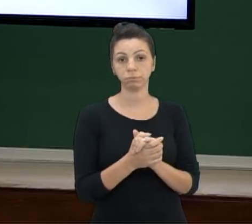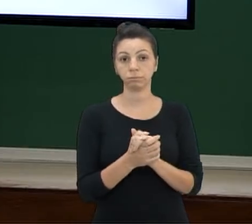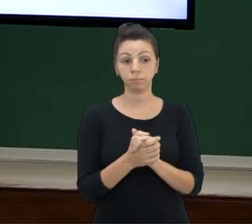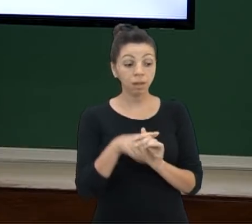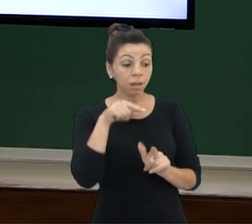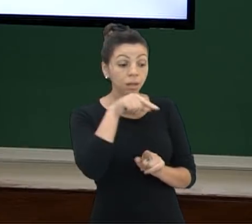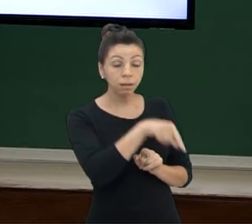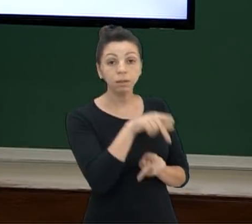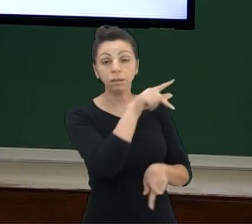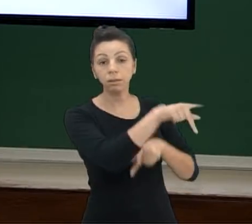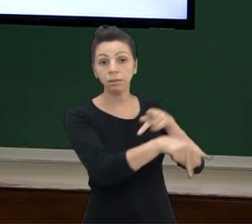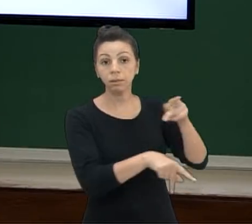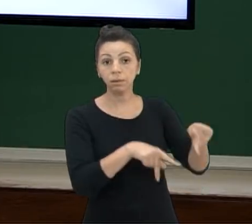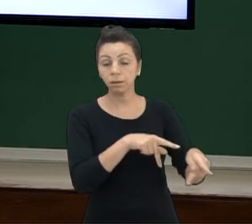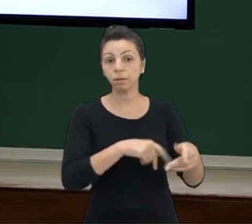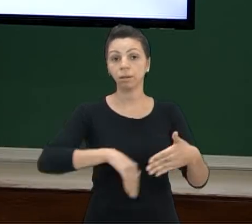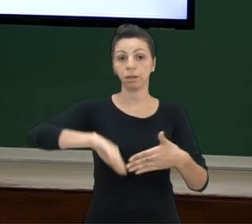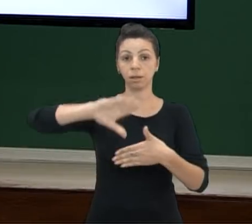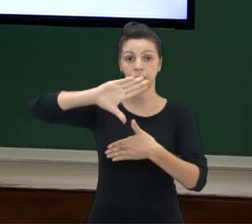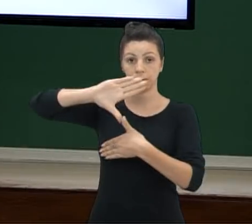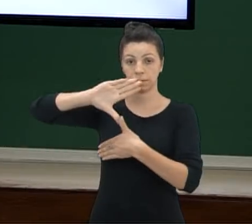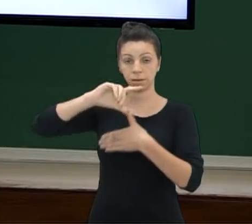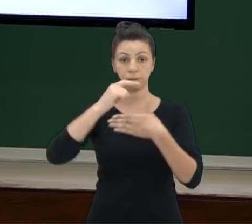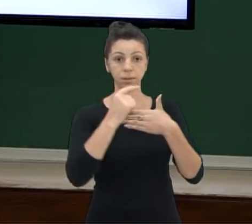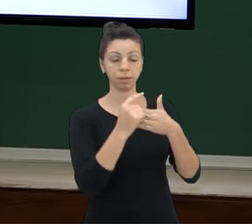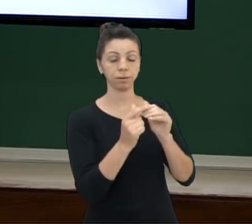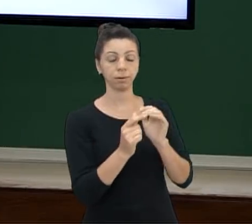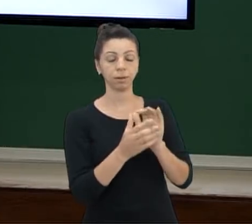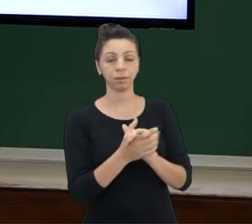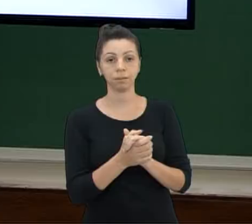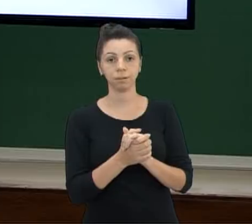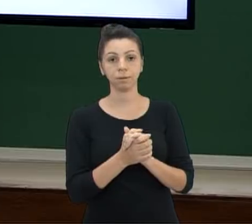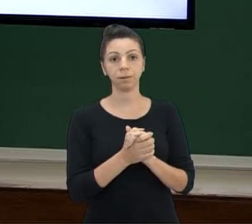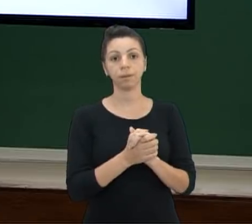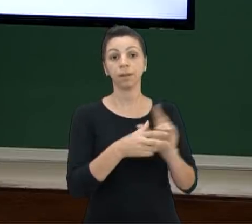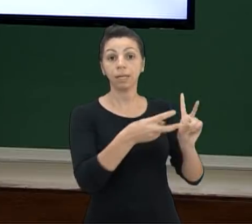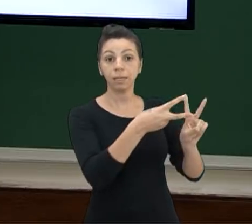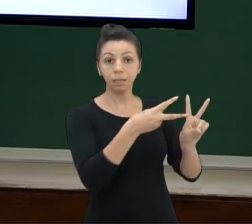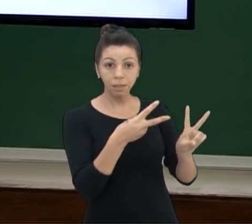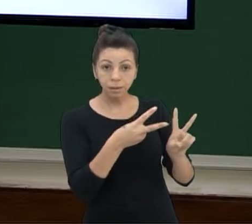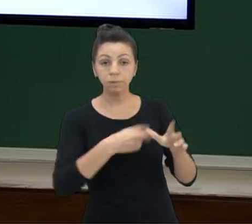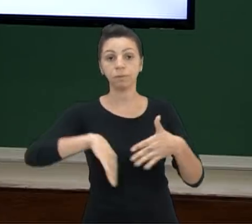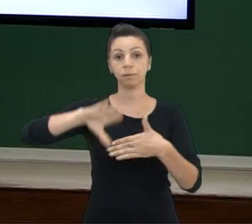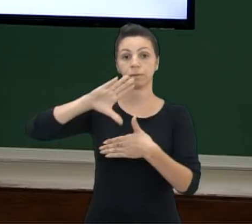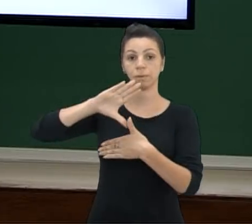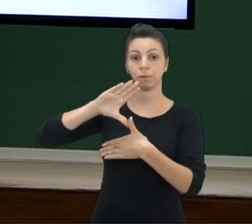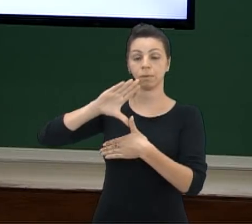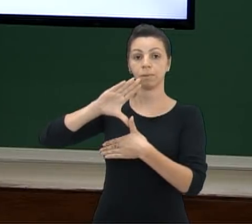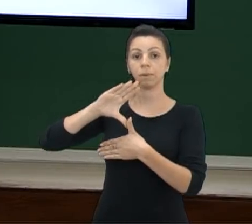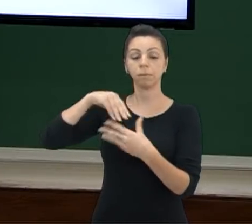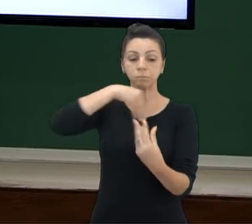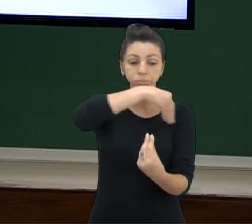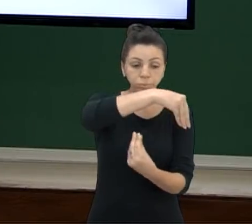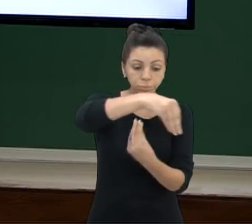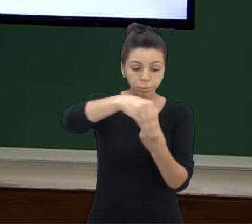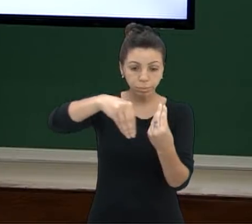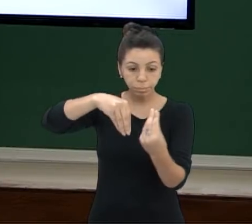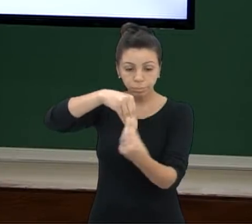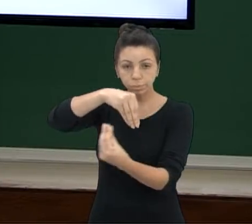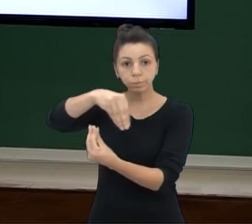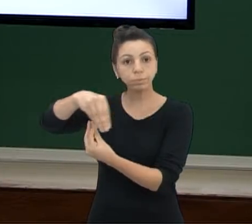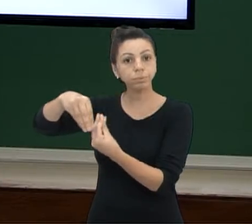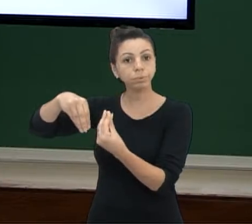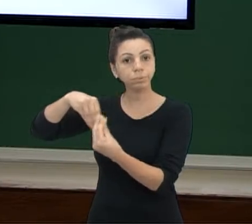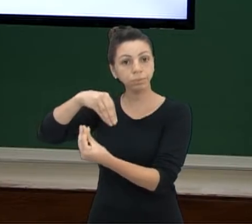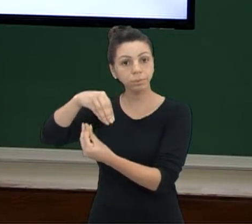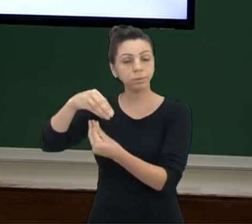esses povos ameríndios, índios, indígenas americanos, foram se miscigenando, ou com os colonizadores